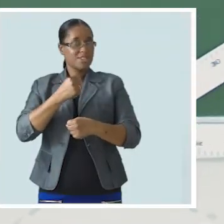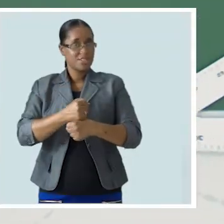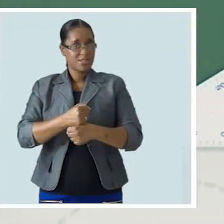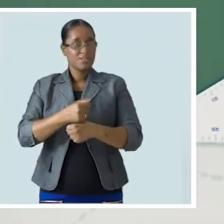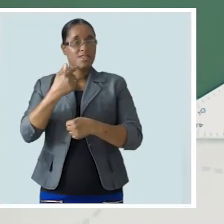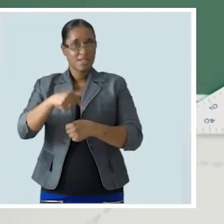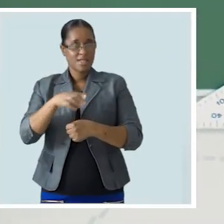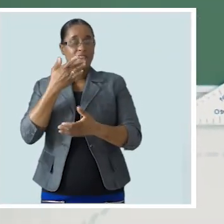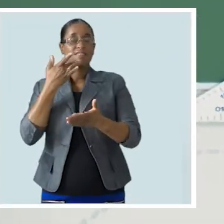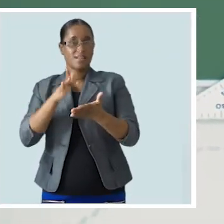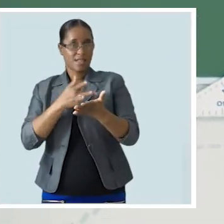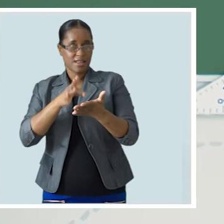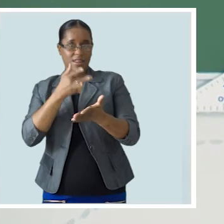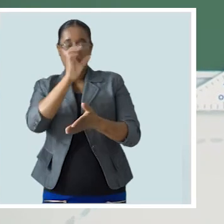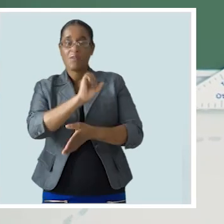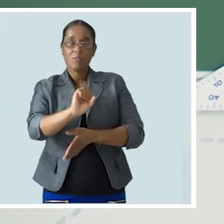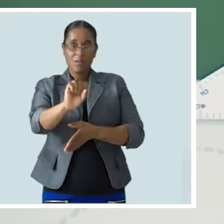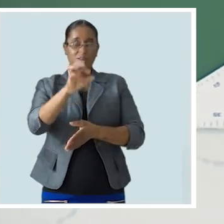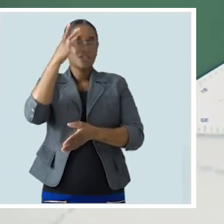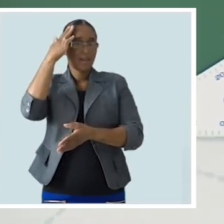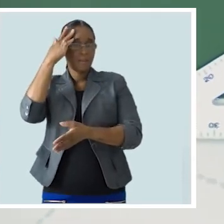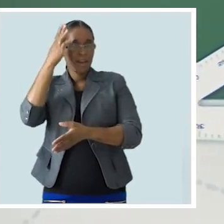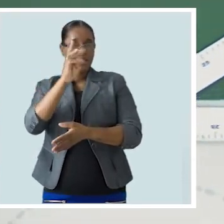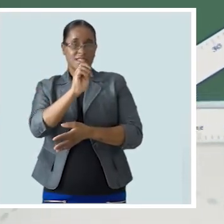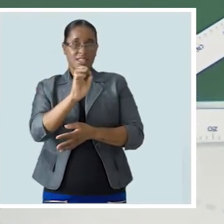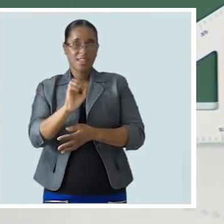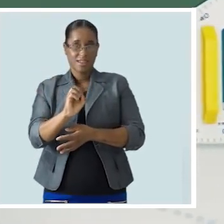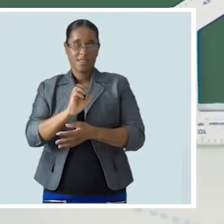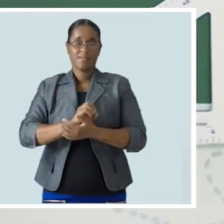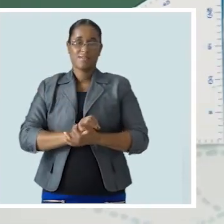Está no vosso manual, na página 30.